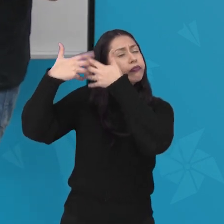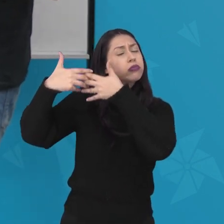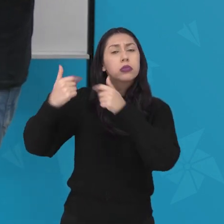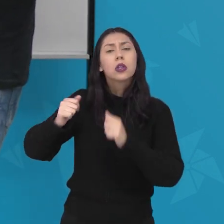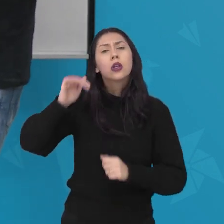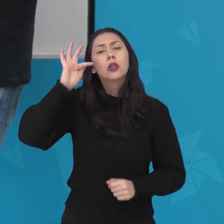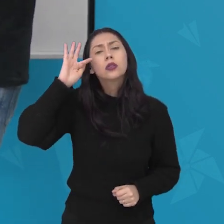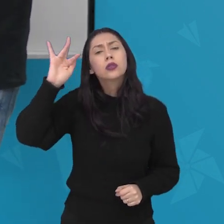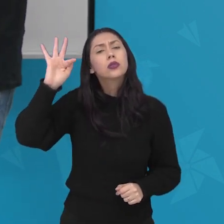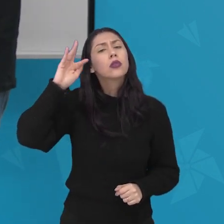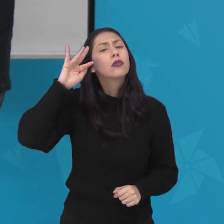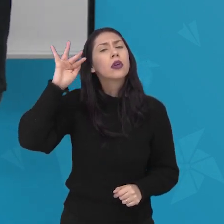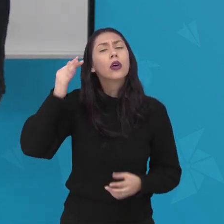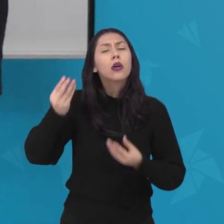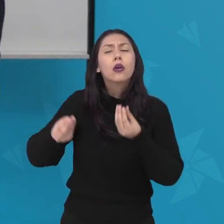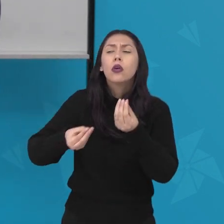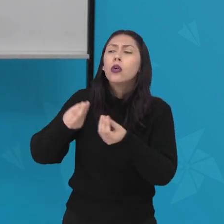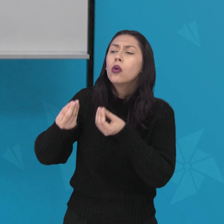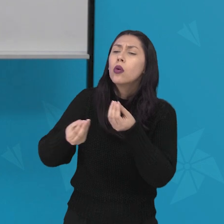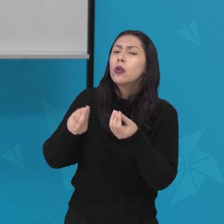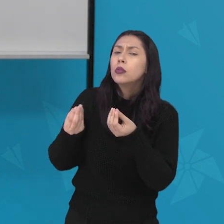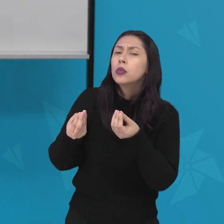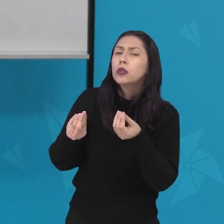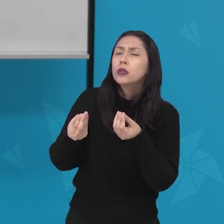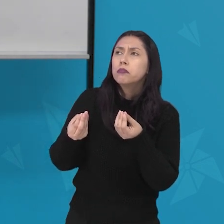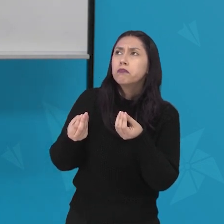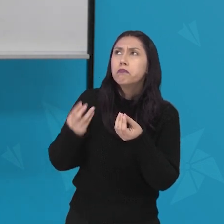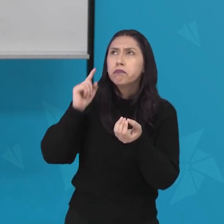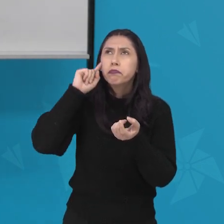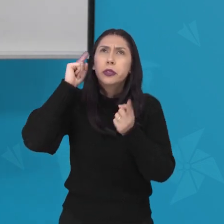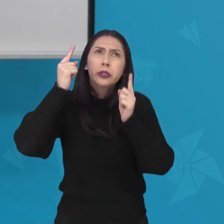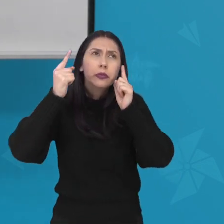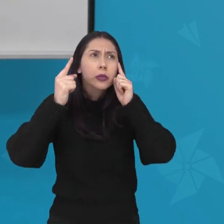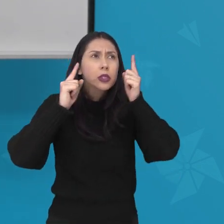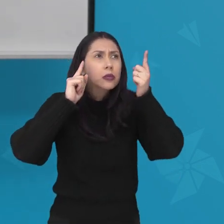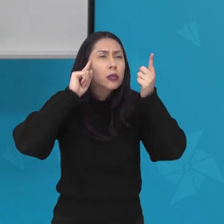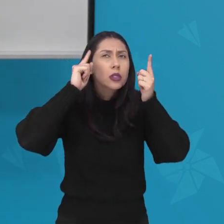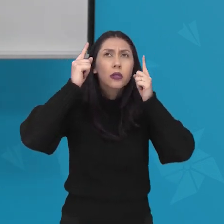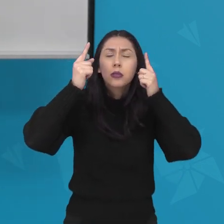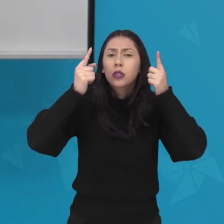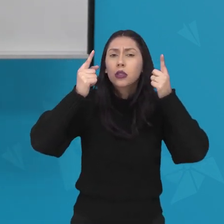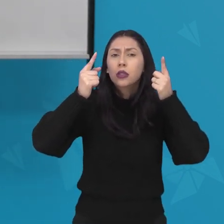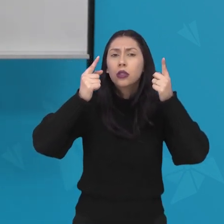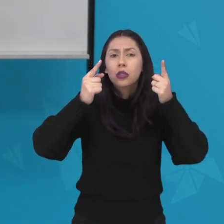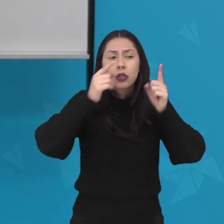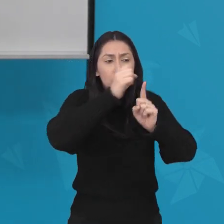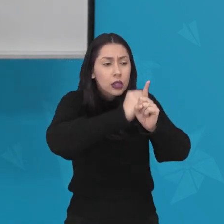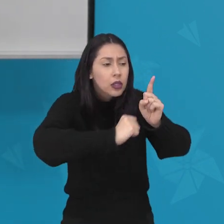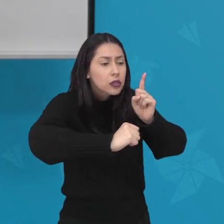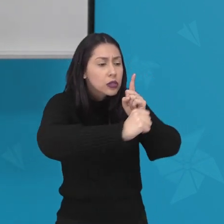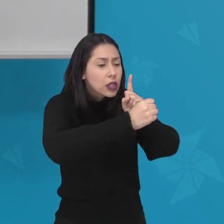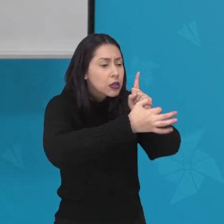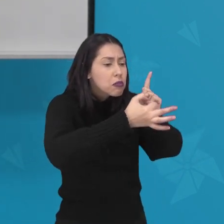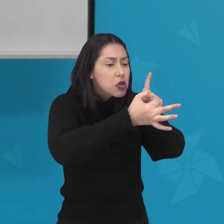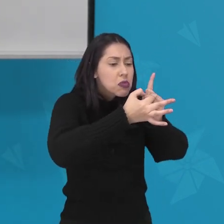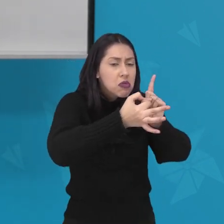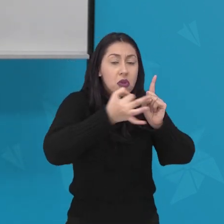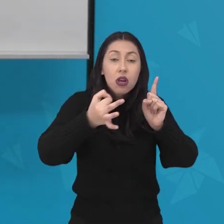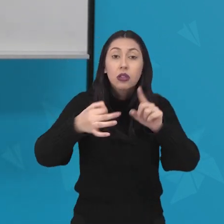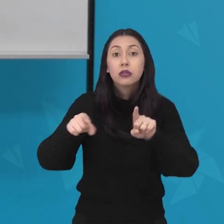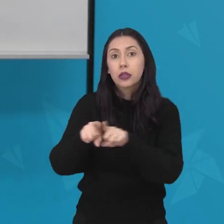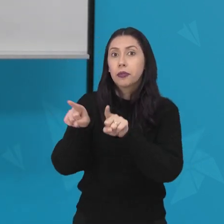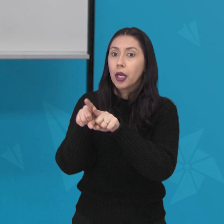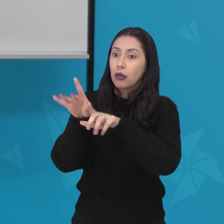da filosofia, considerando todo tipo de ideia que circula pela nossa sociedade e